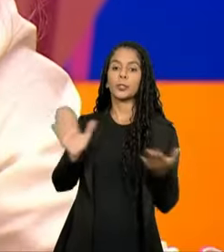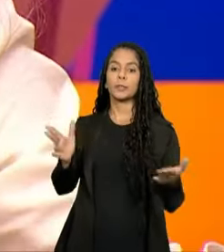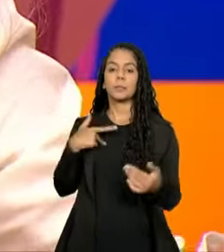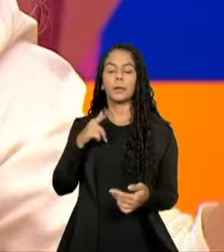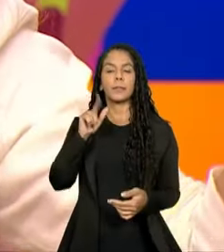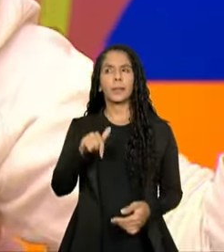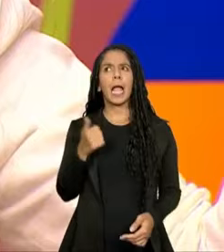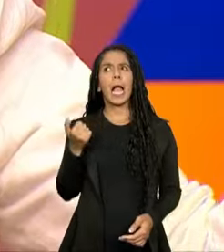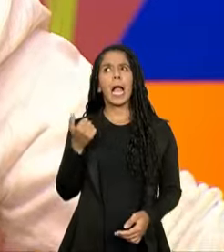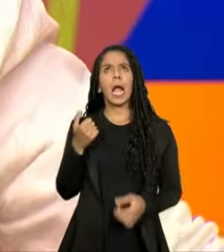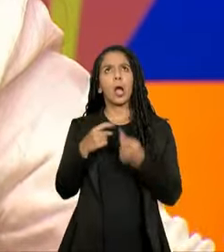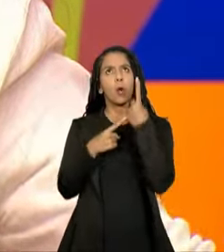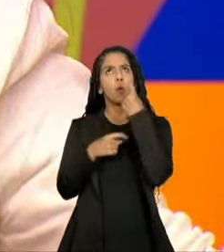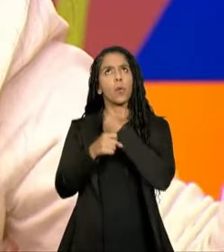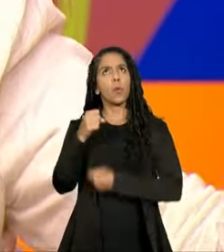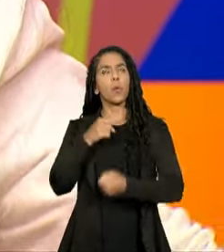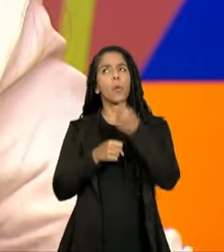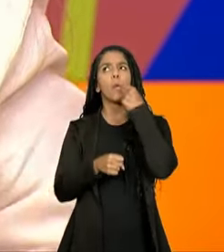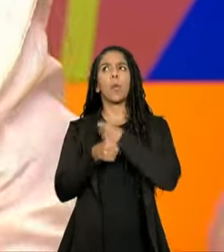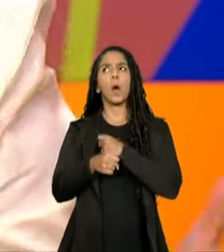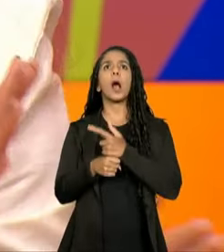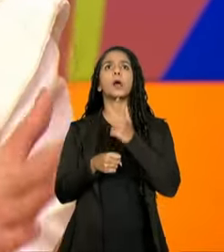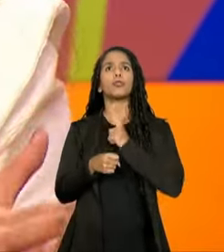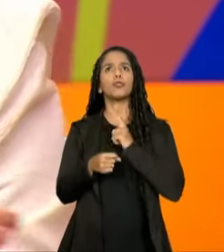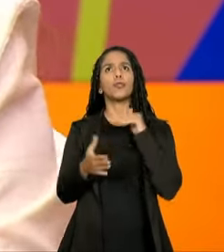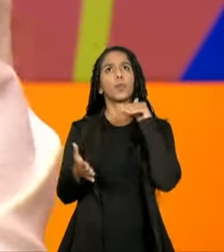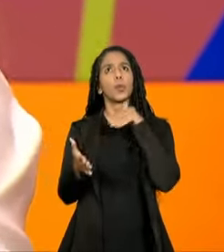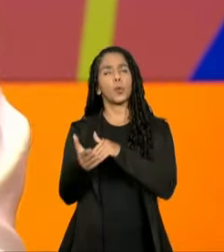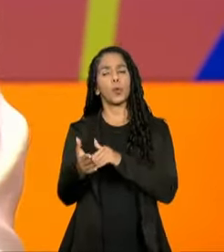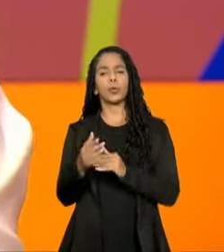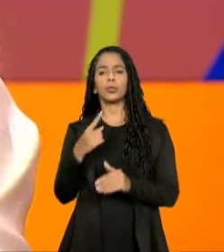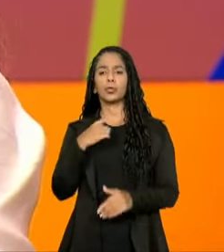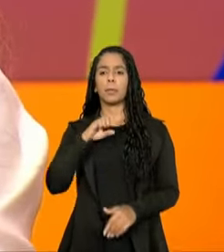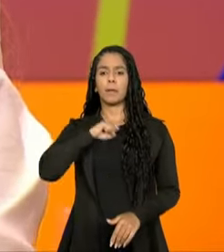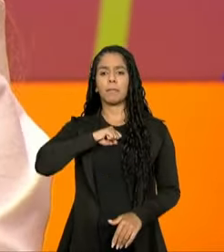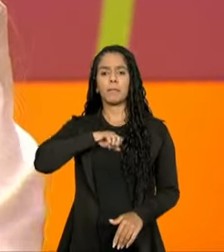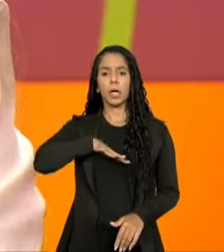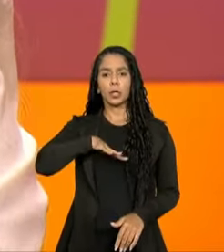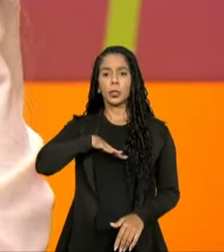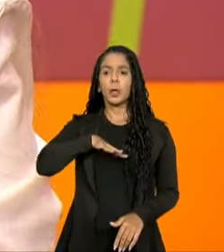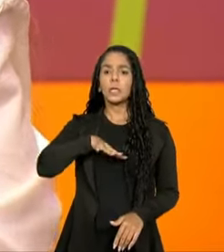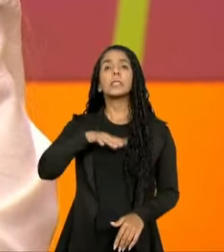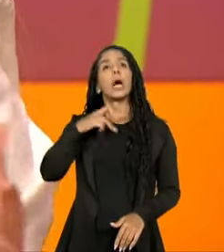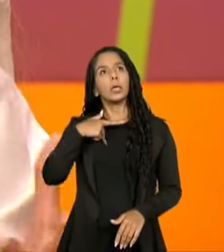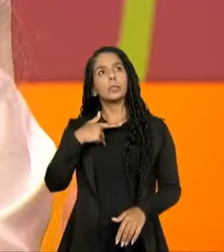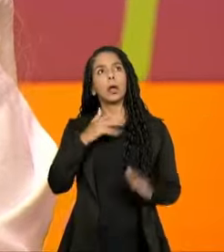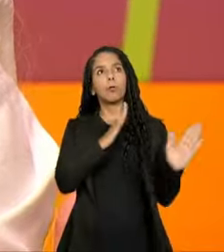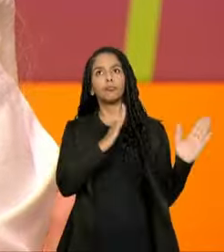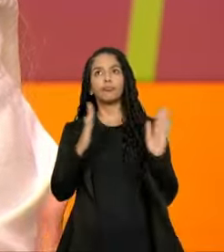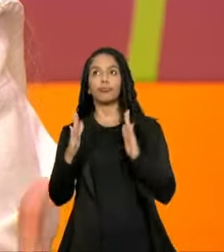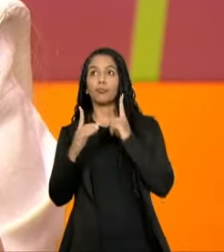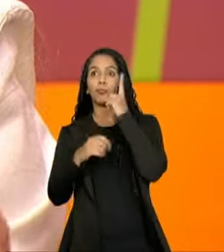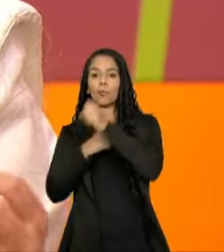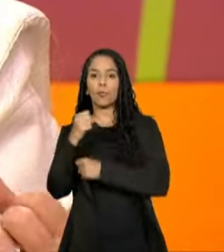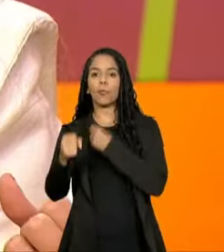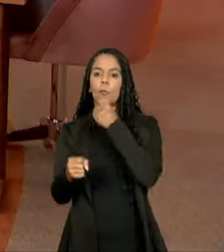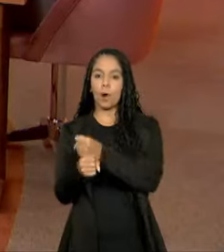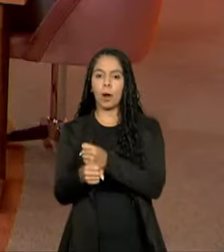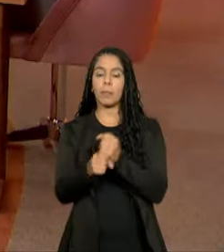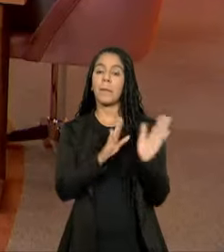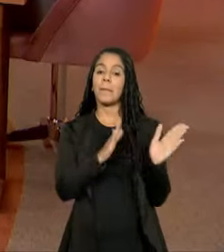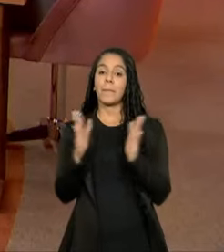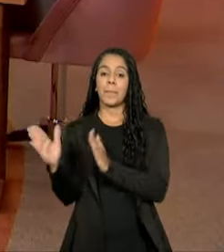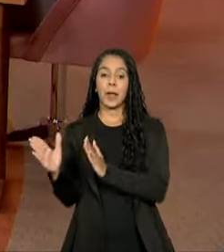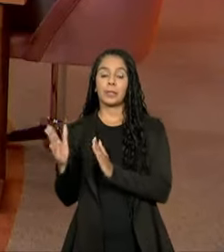há 12 meses eu tive a minha menopausa, minha última menstruação, portanto, passei desse período, né? Mas o climatério, que